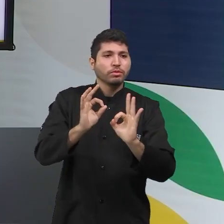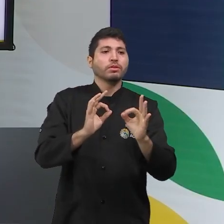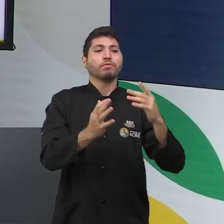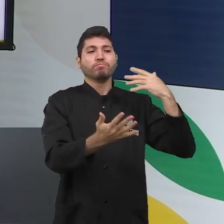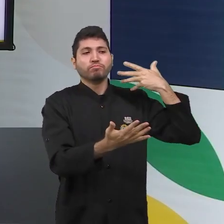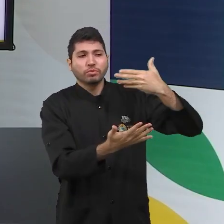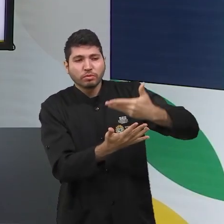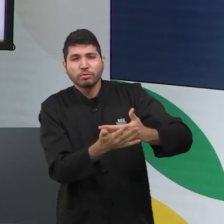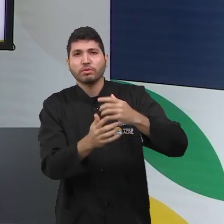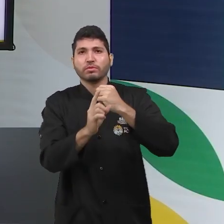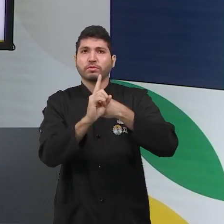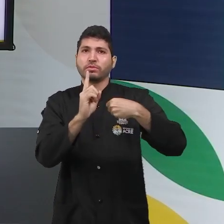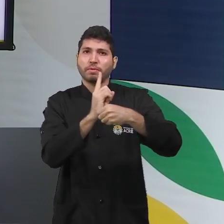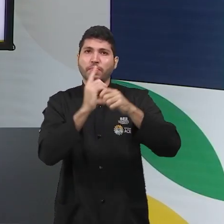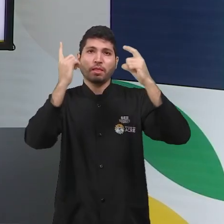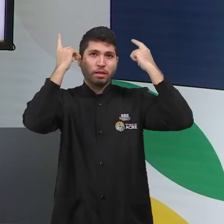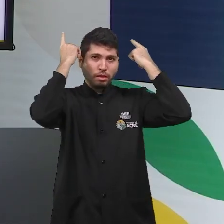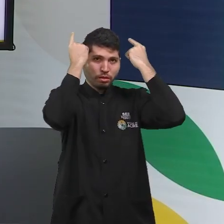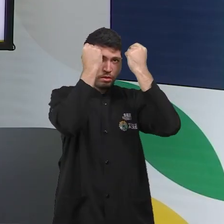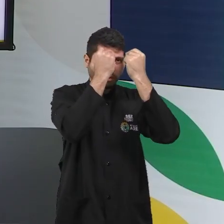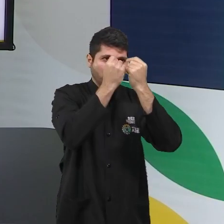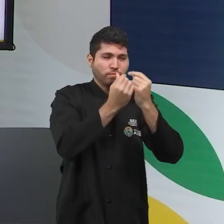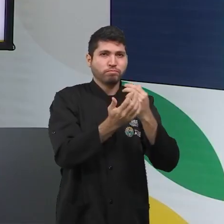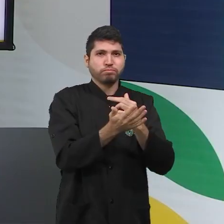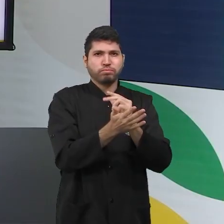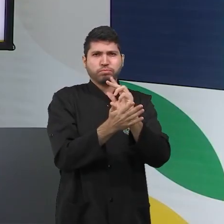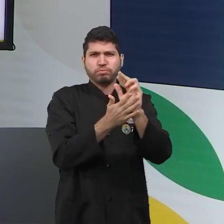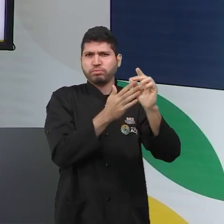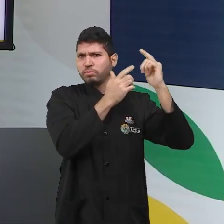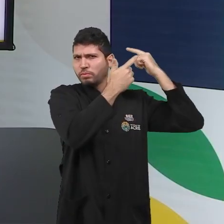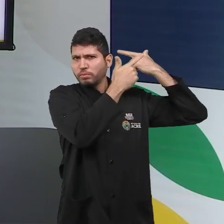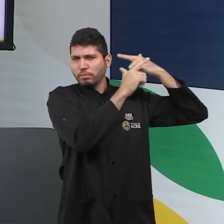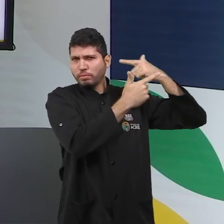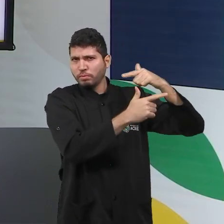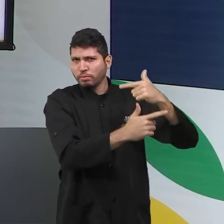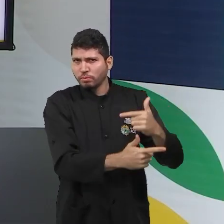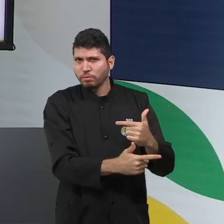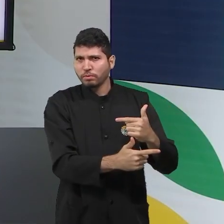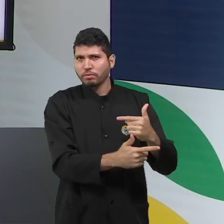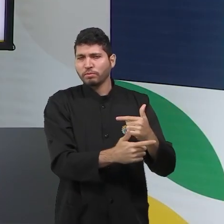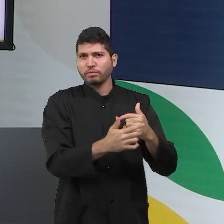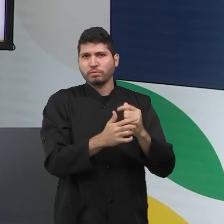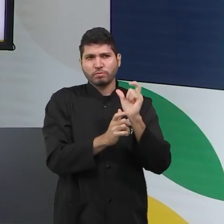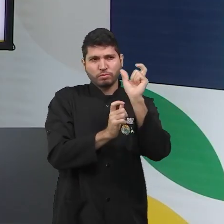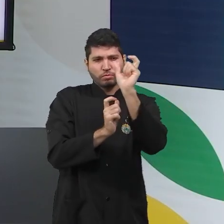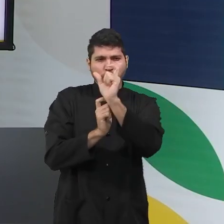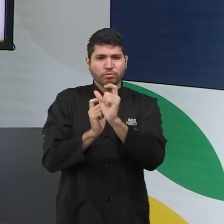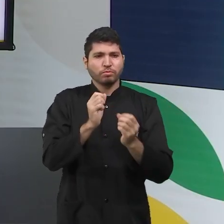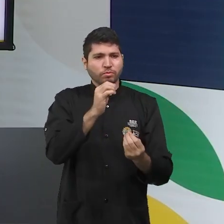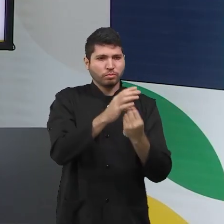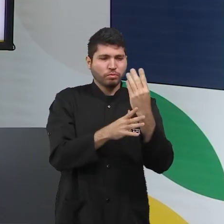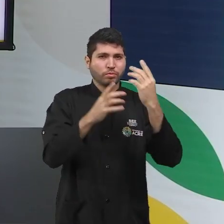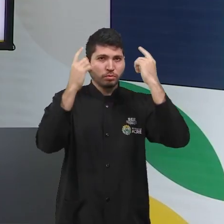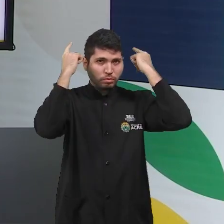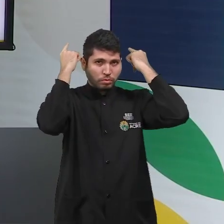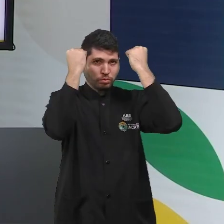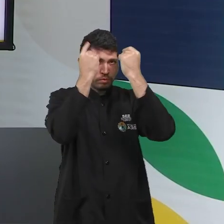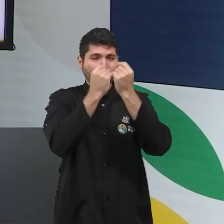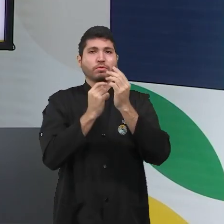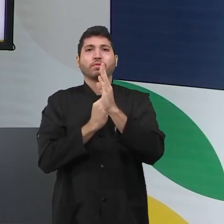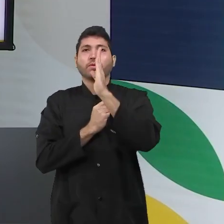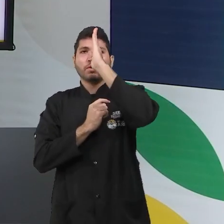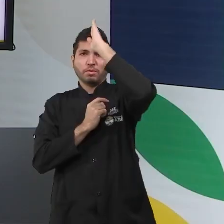Da Grécia, não é? Várias tradições, várias palavras de origem grega.